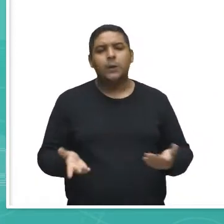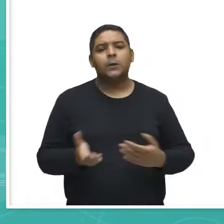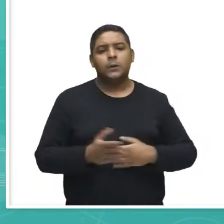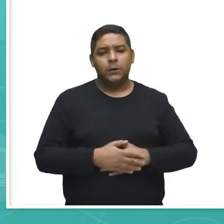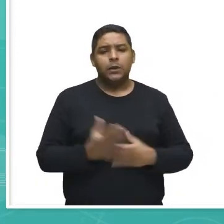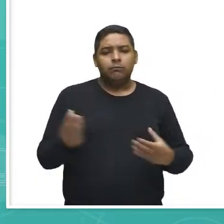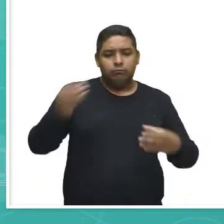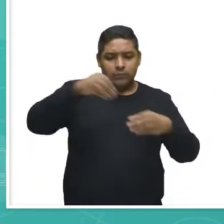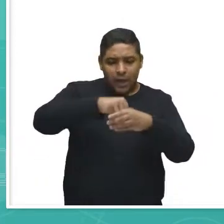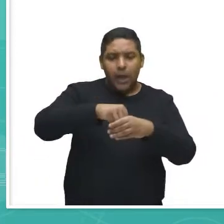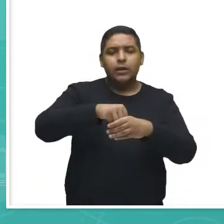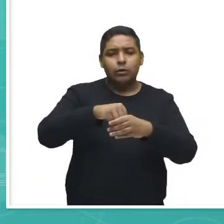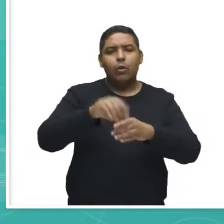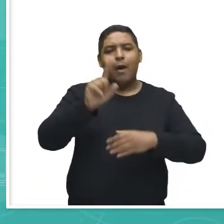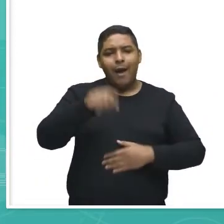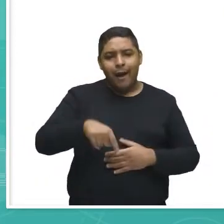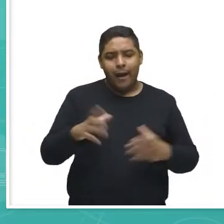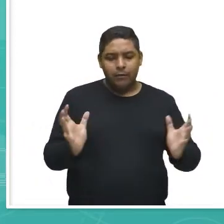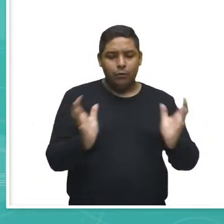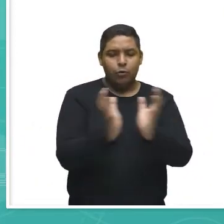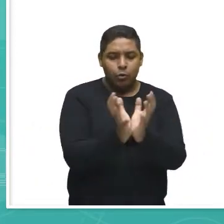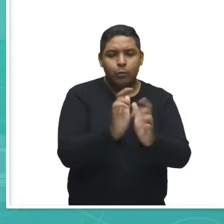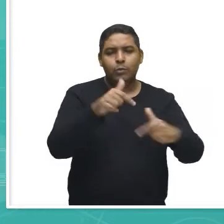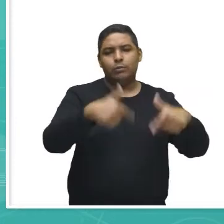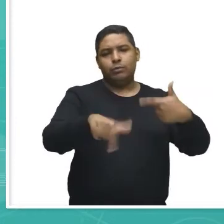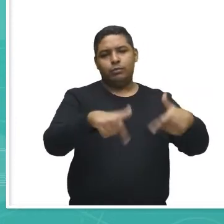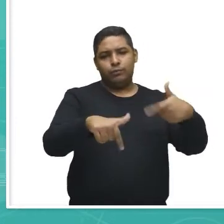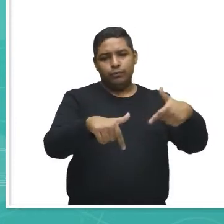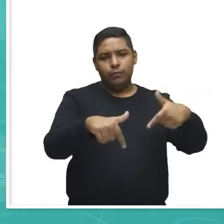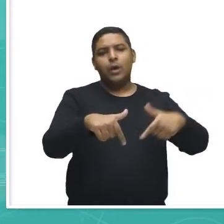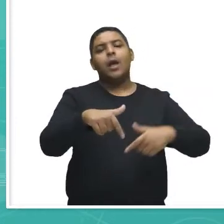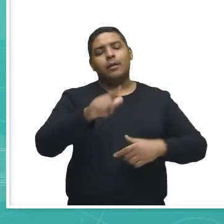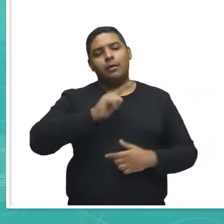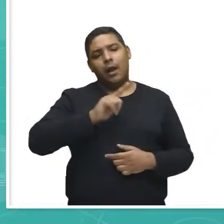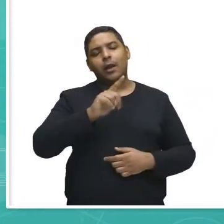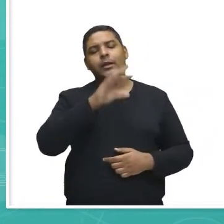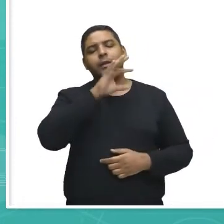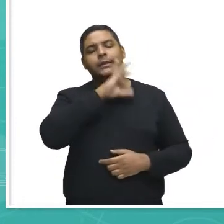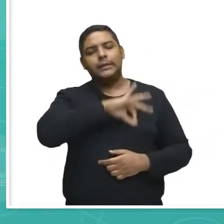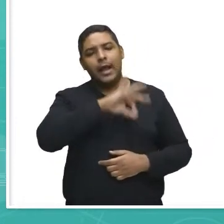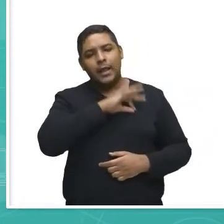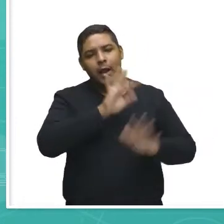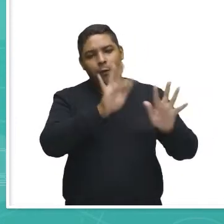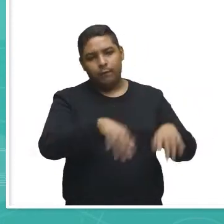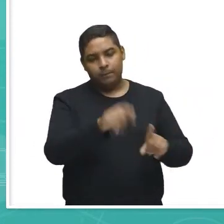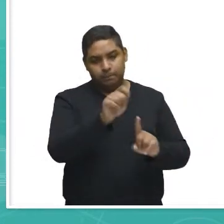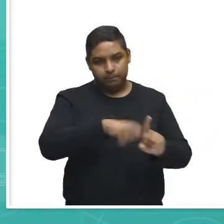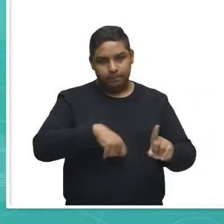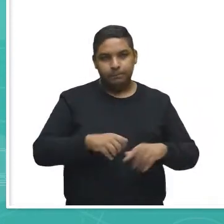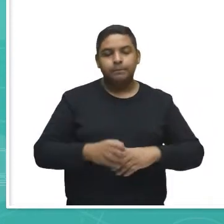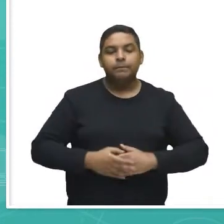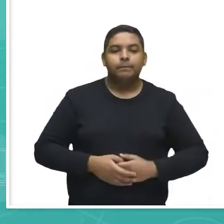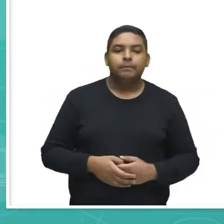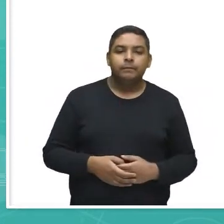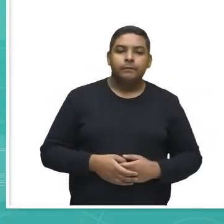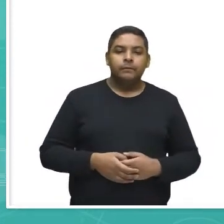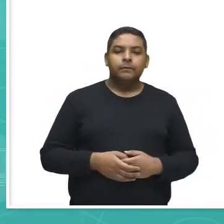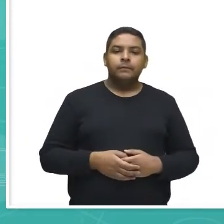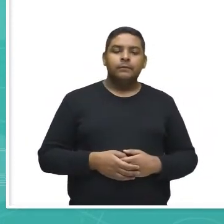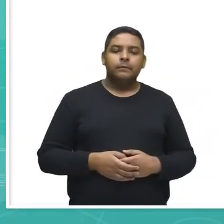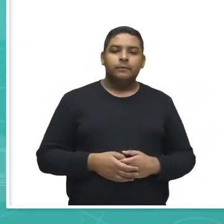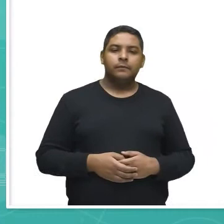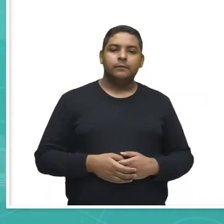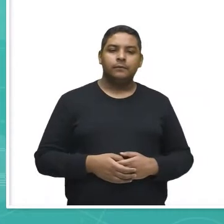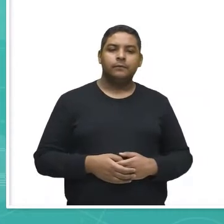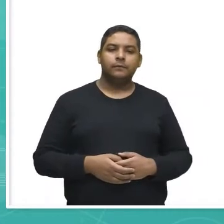inserido nessa parte do trabalho assalariado, com o processo do capitalismo que foi se desenvolvendo com o passar